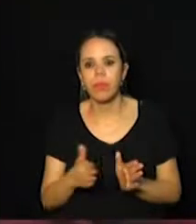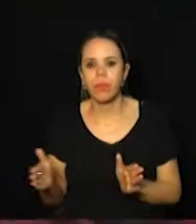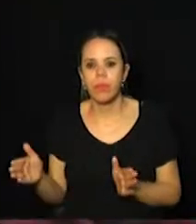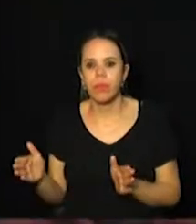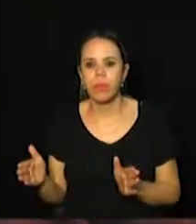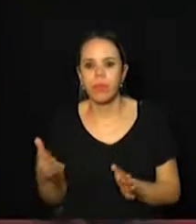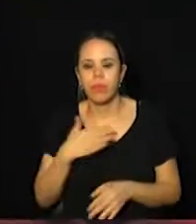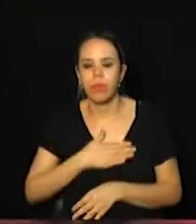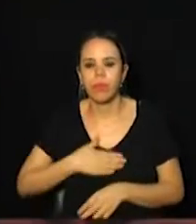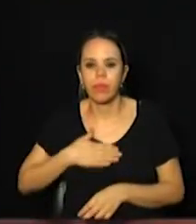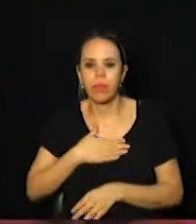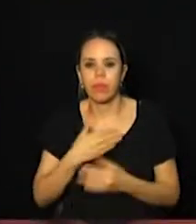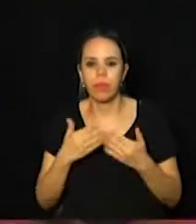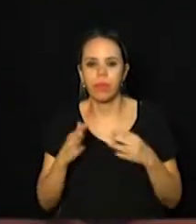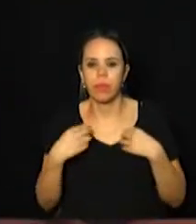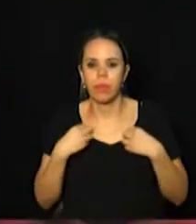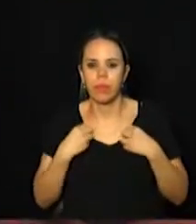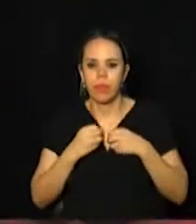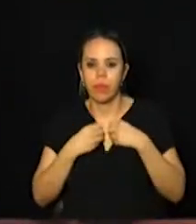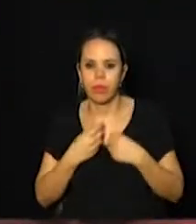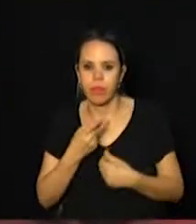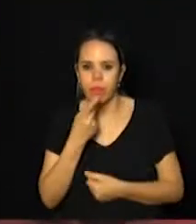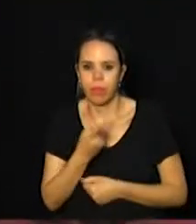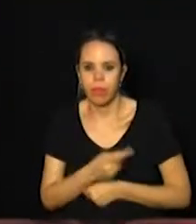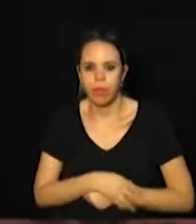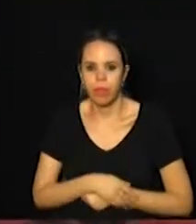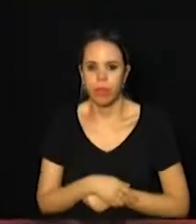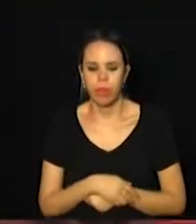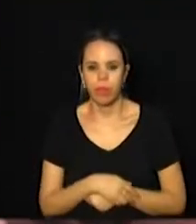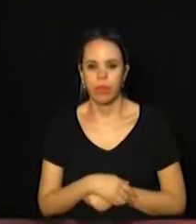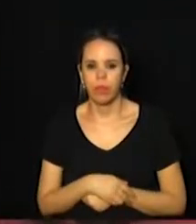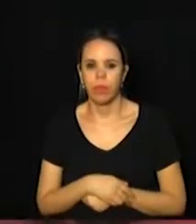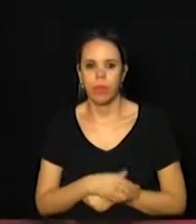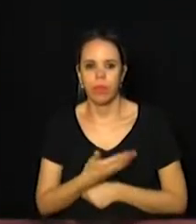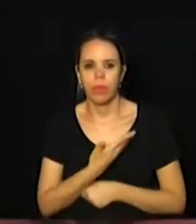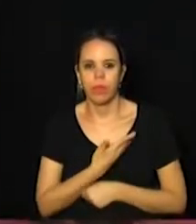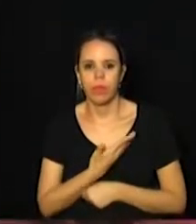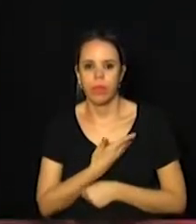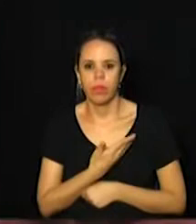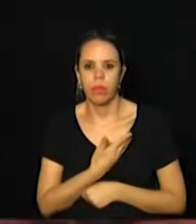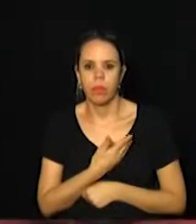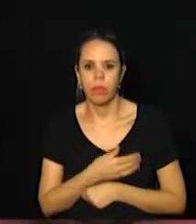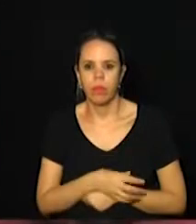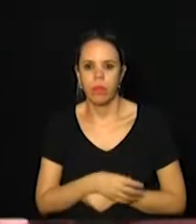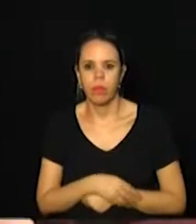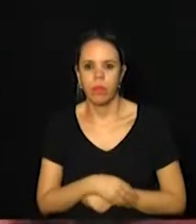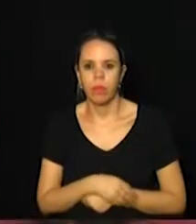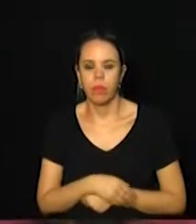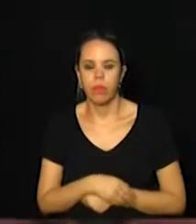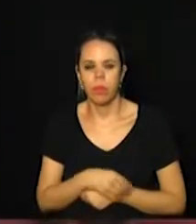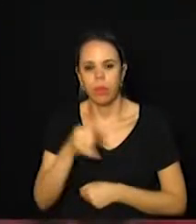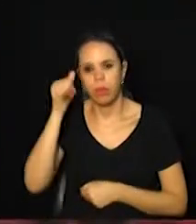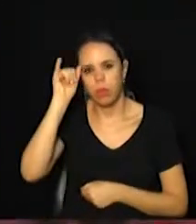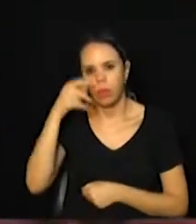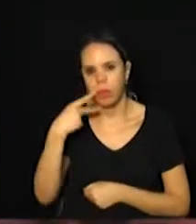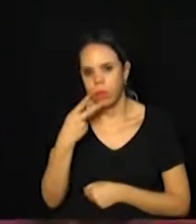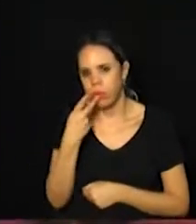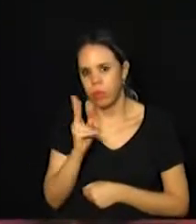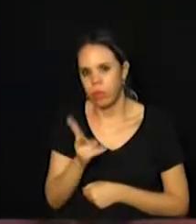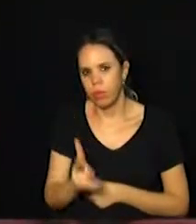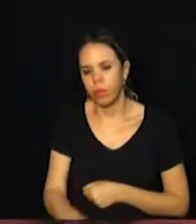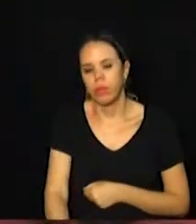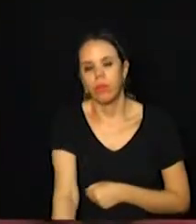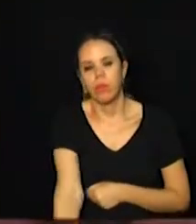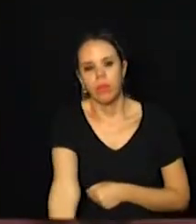então gostaria de abrir a palavra e o meu nobre colega São Paulo Búfalo pode dar